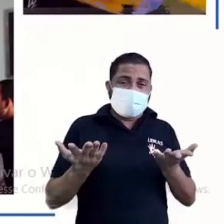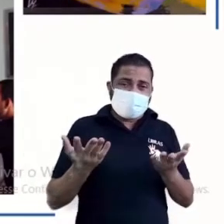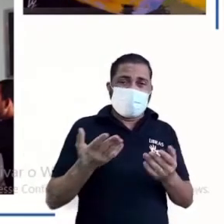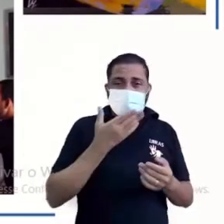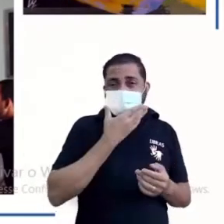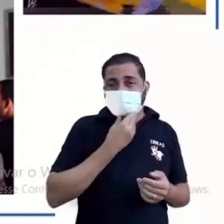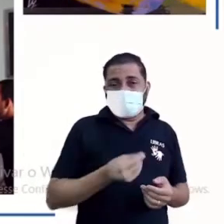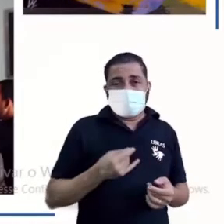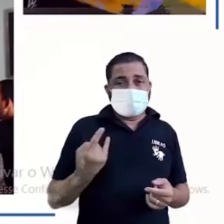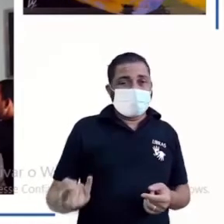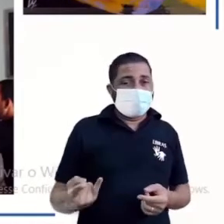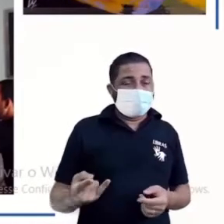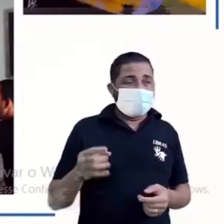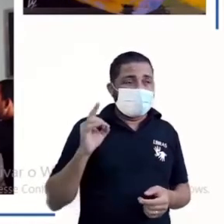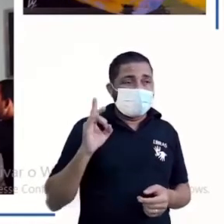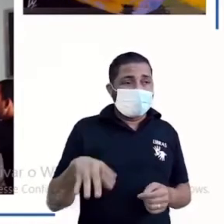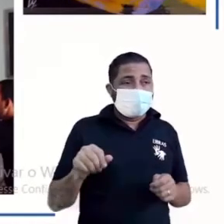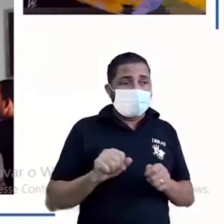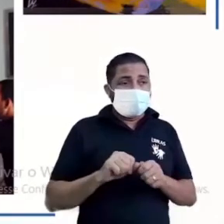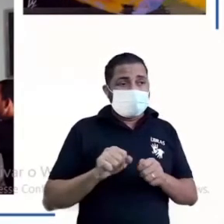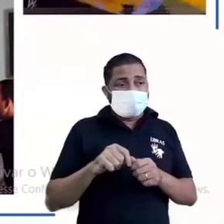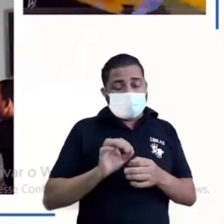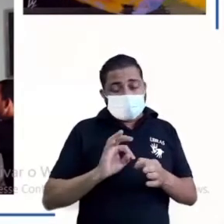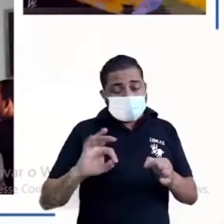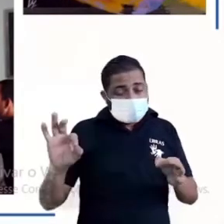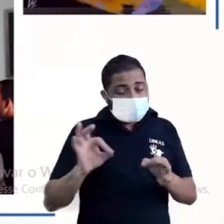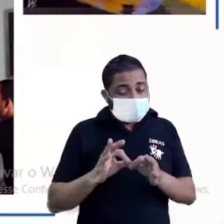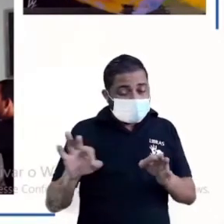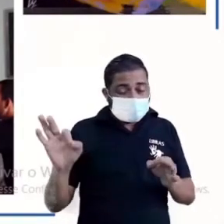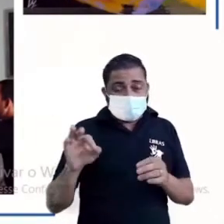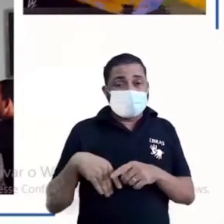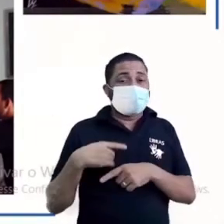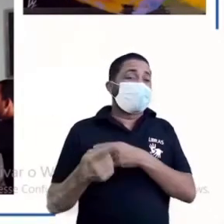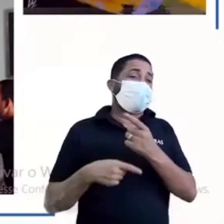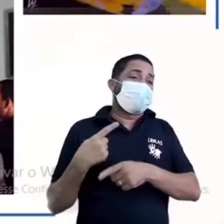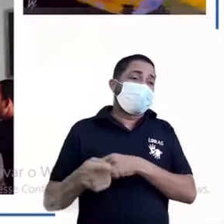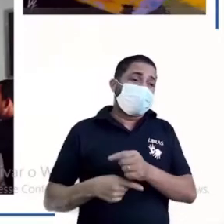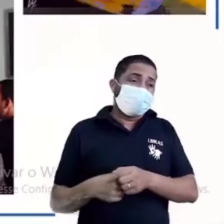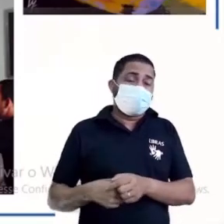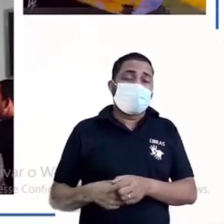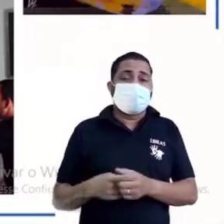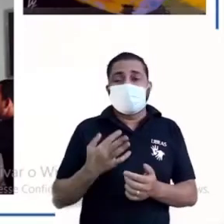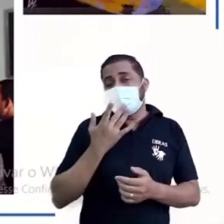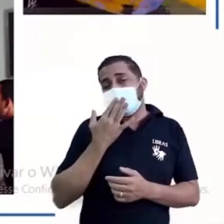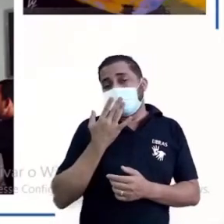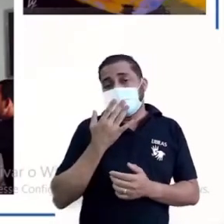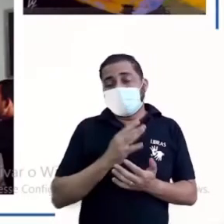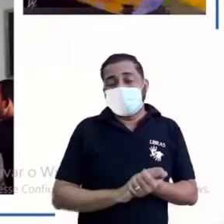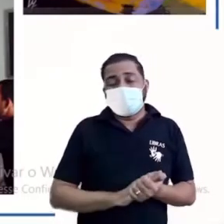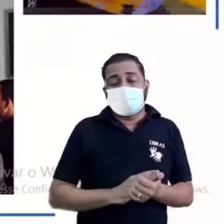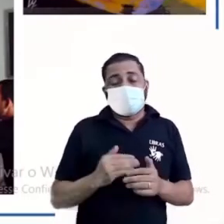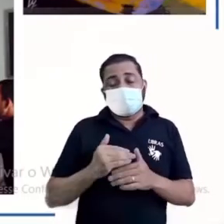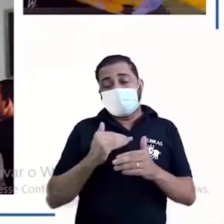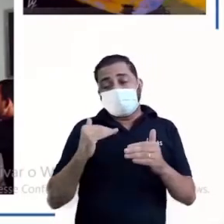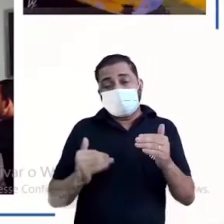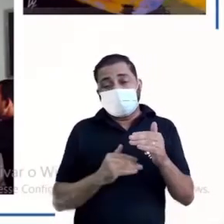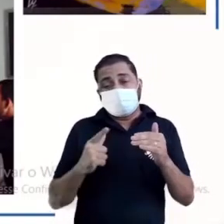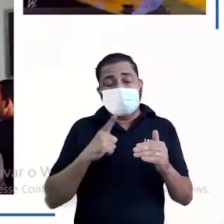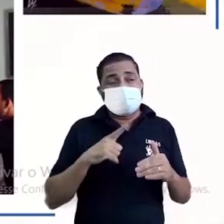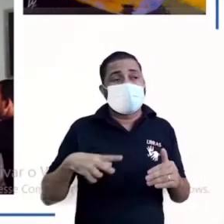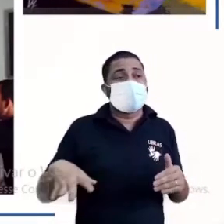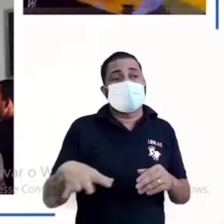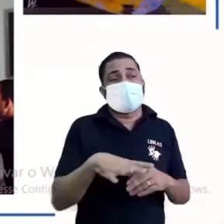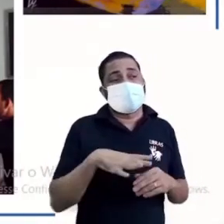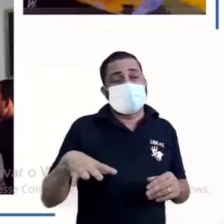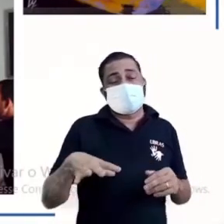né, feito apenas com linhas. Né? E depois ele vai ser posteriormente colorido. Né? E embaixo nós temos um